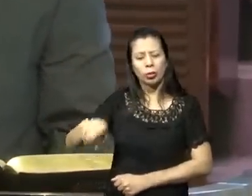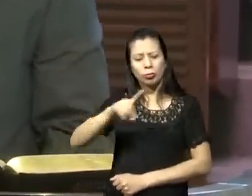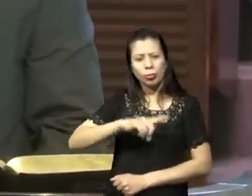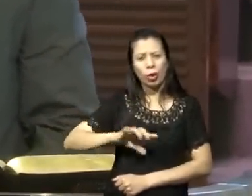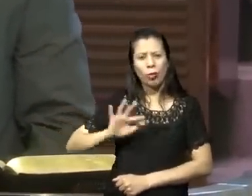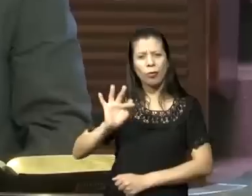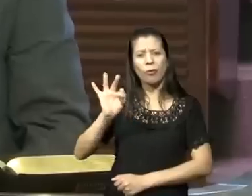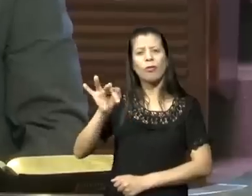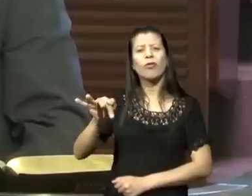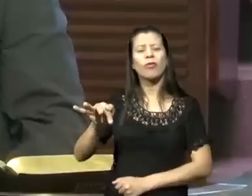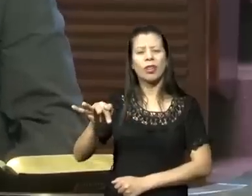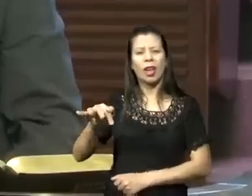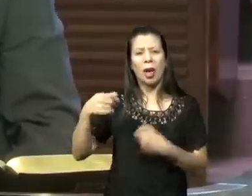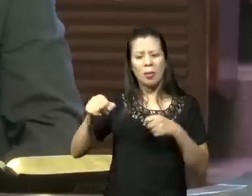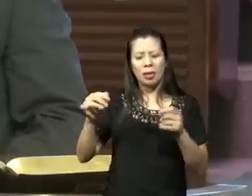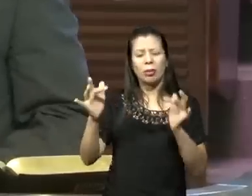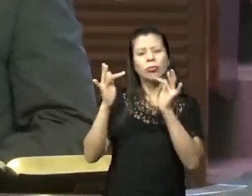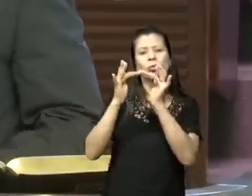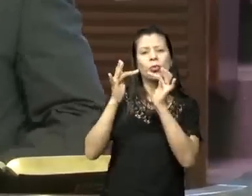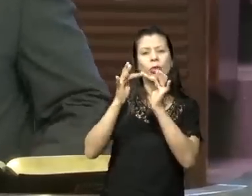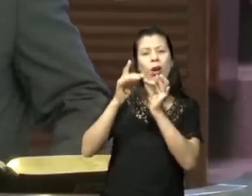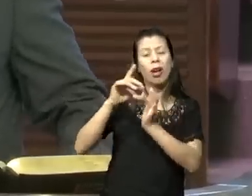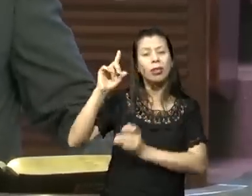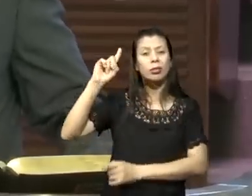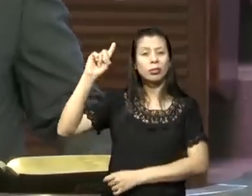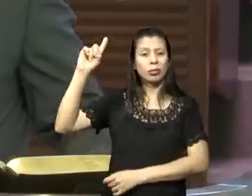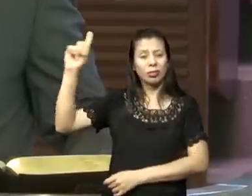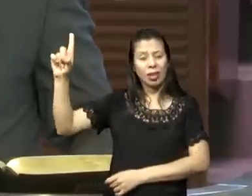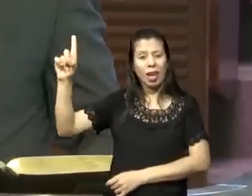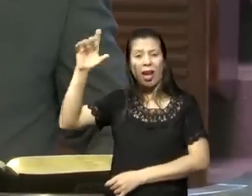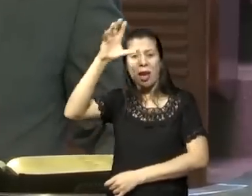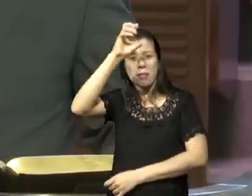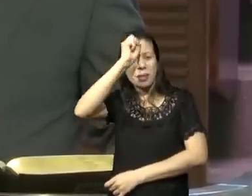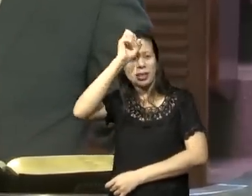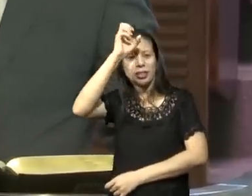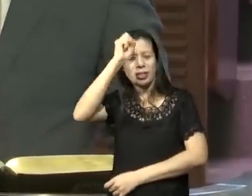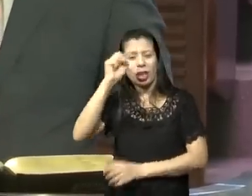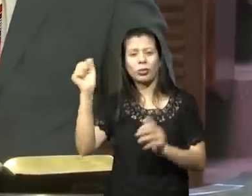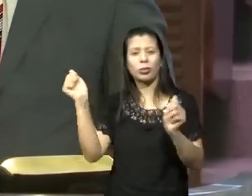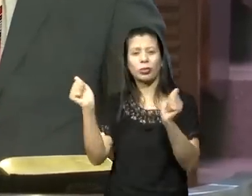senhor verso 53 a segunda lição